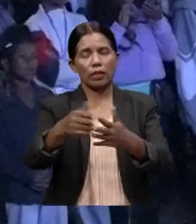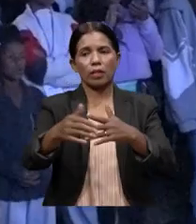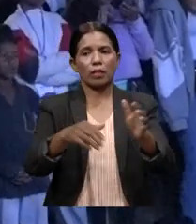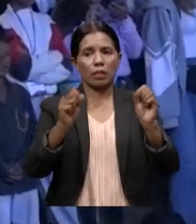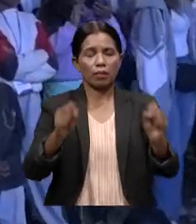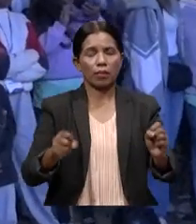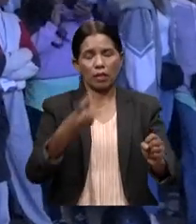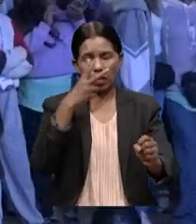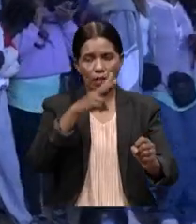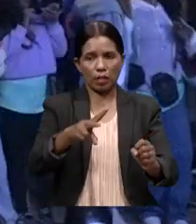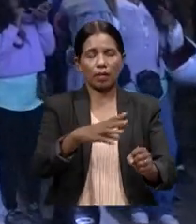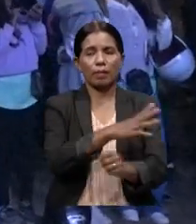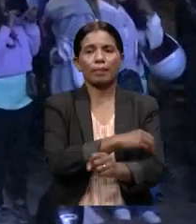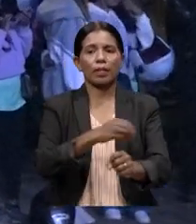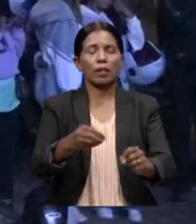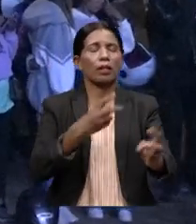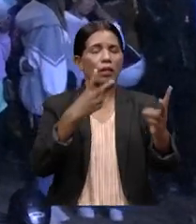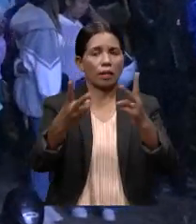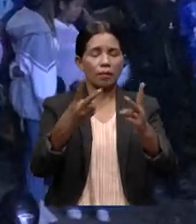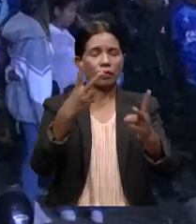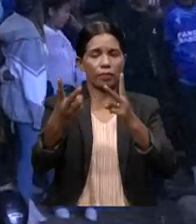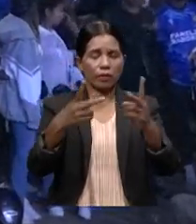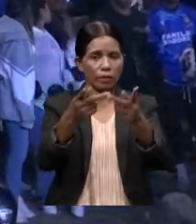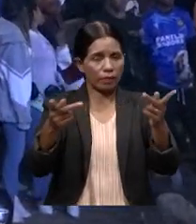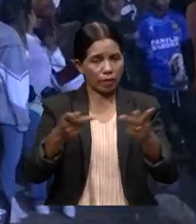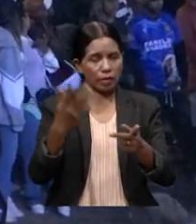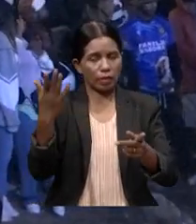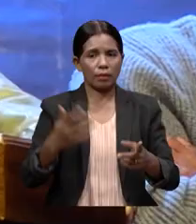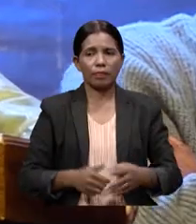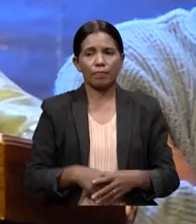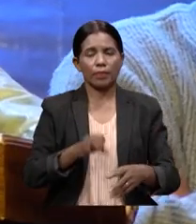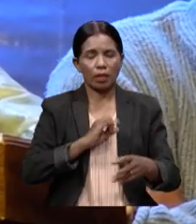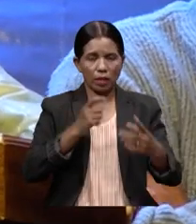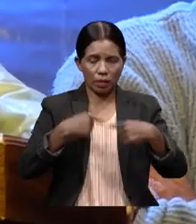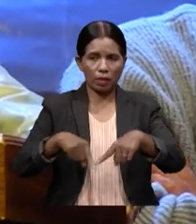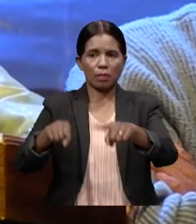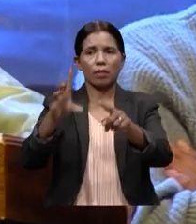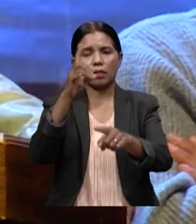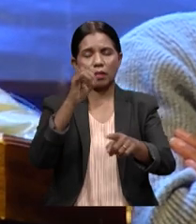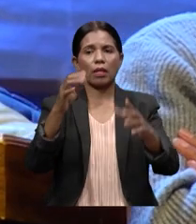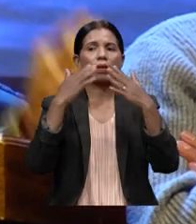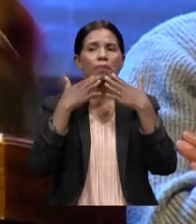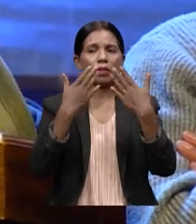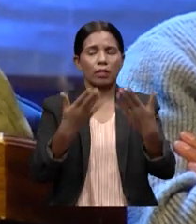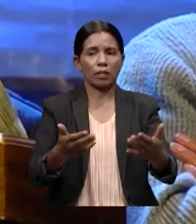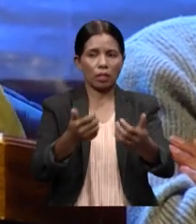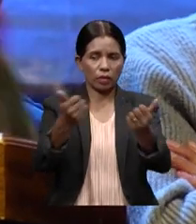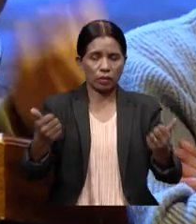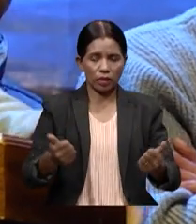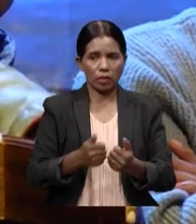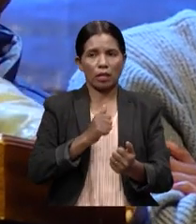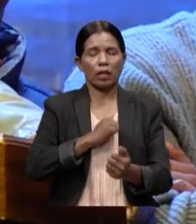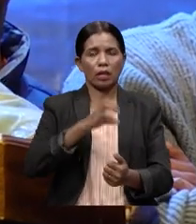nebele ganha lutam turista sira, visita Fatin refere. Ao Hakatarão Navadili, obrigado, autoridade sira